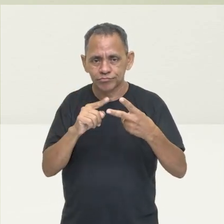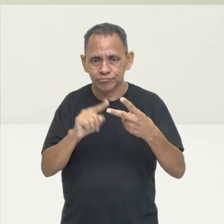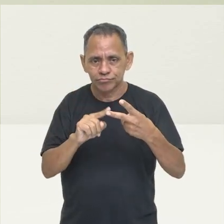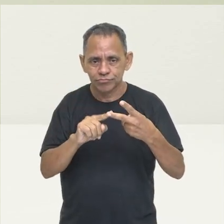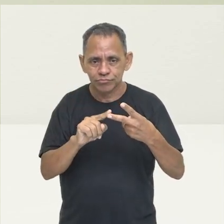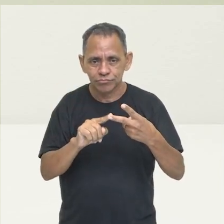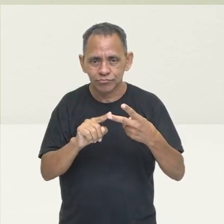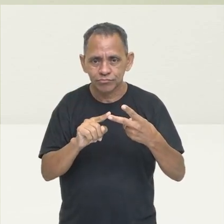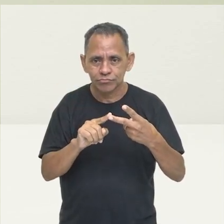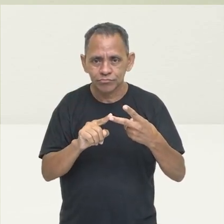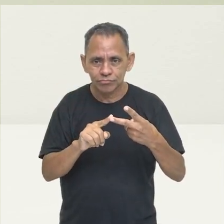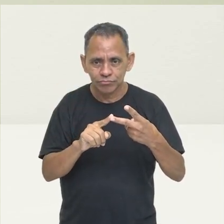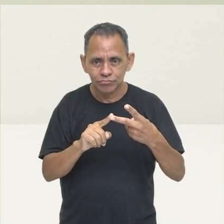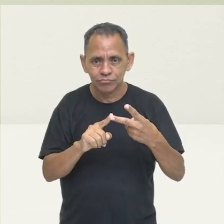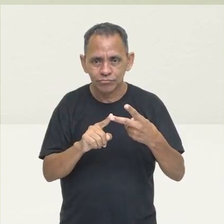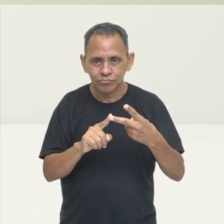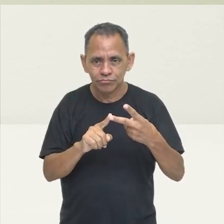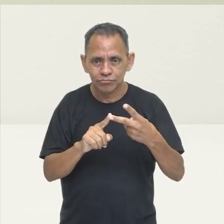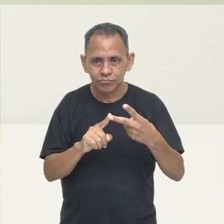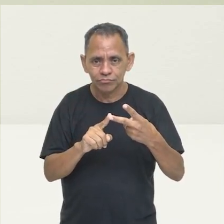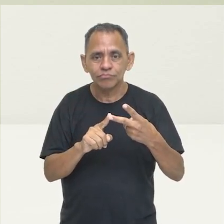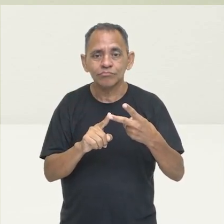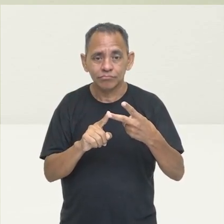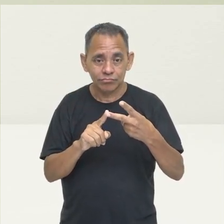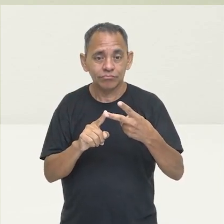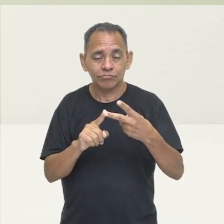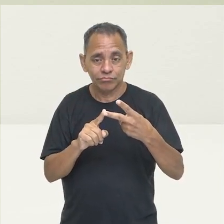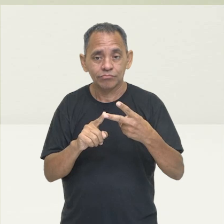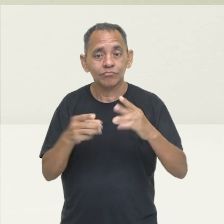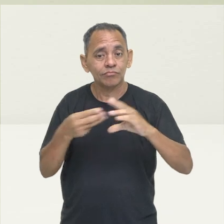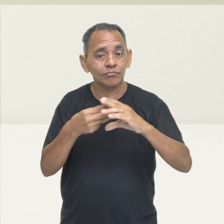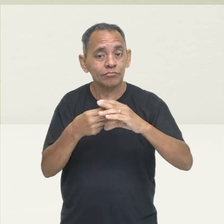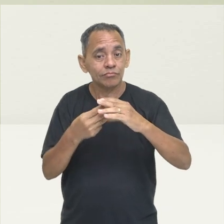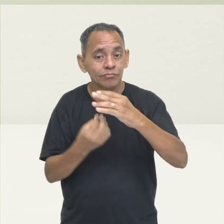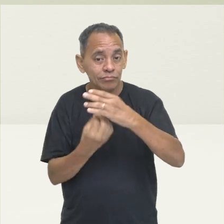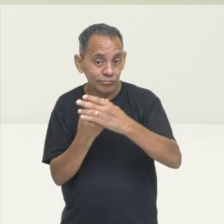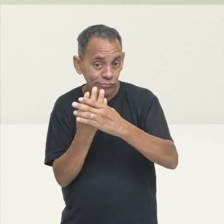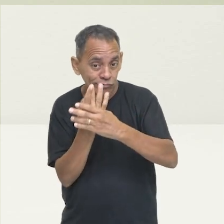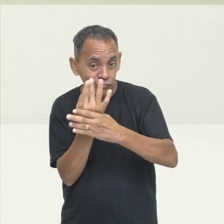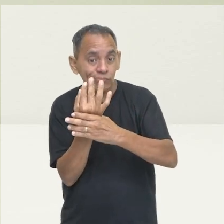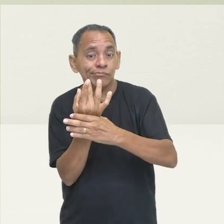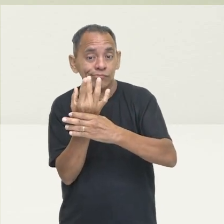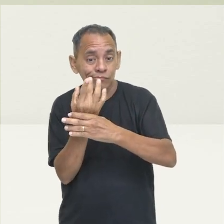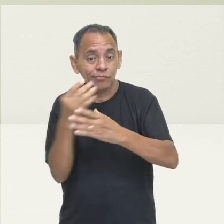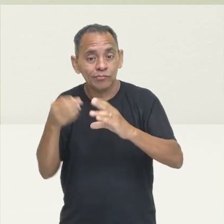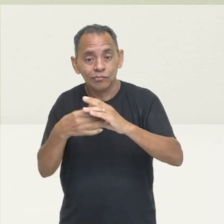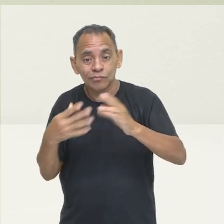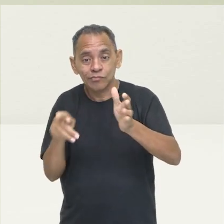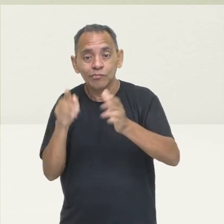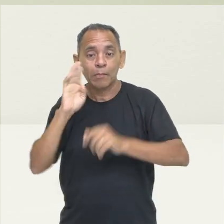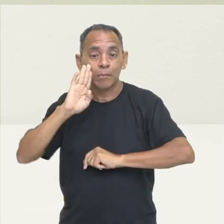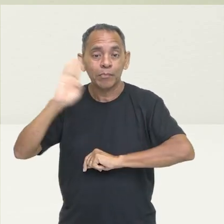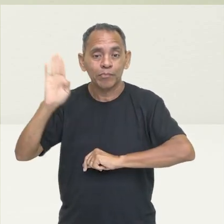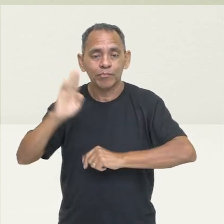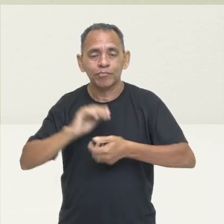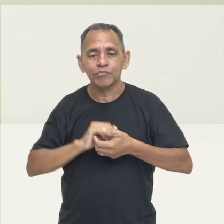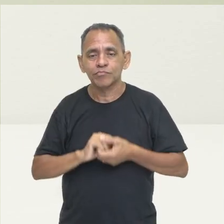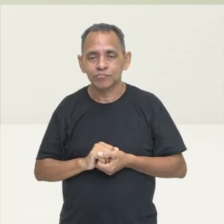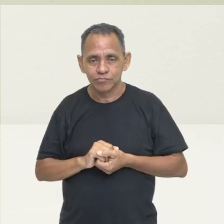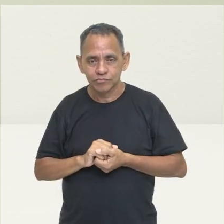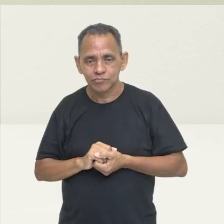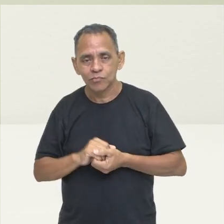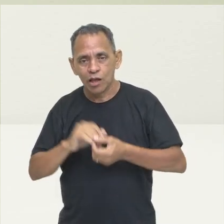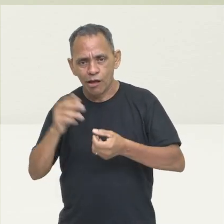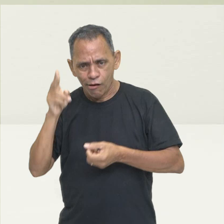vai observar é uma célula do tipo vegetal. Característica principal dessa célula é a presença dessa